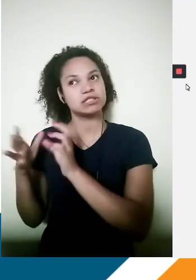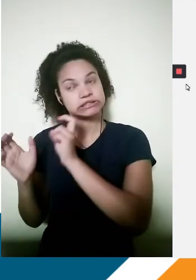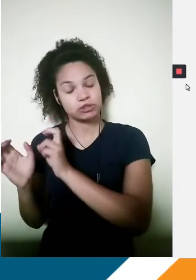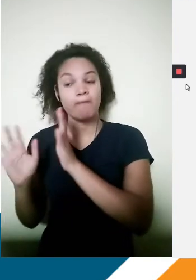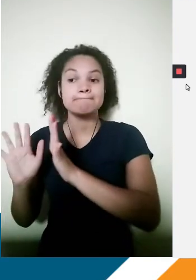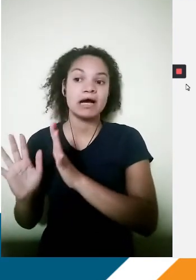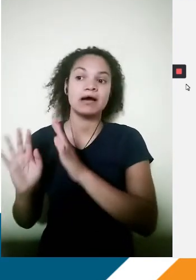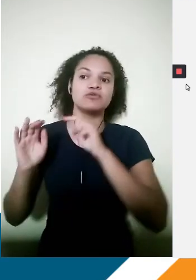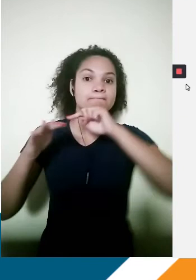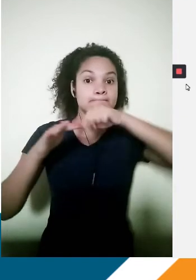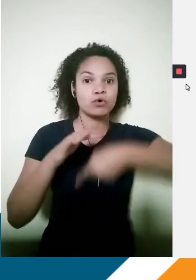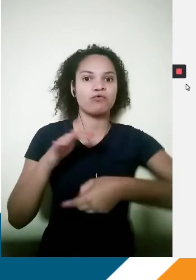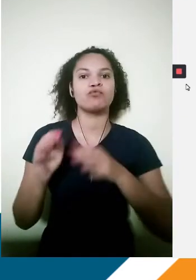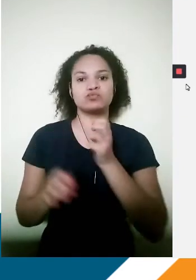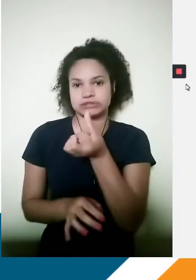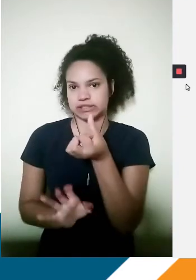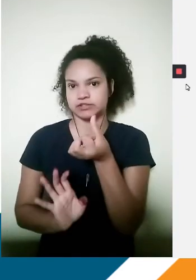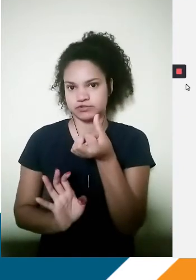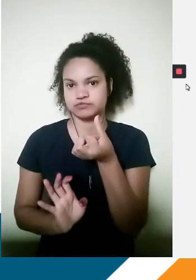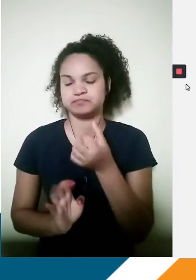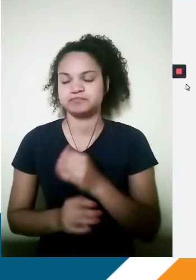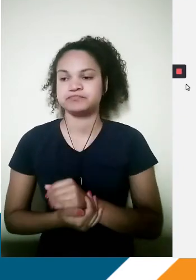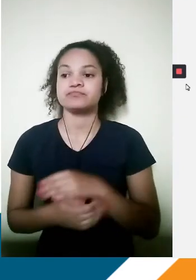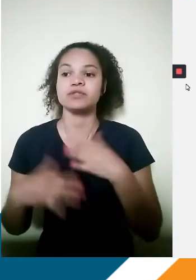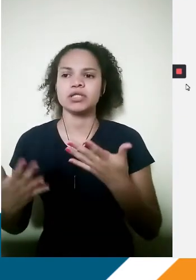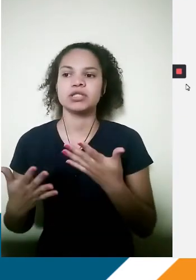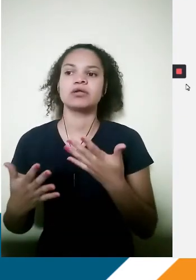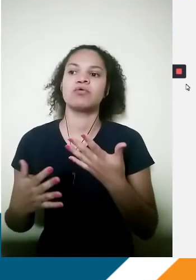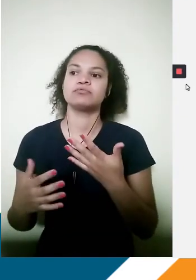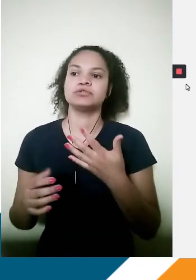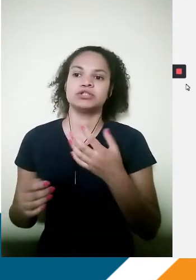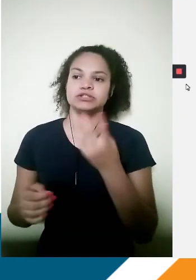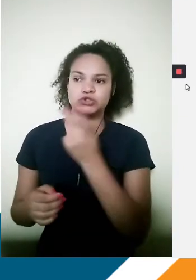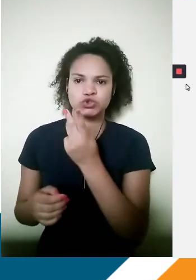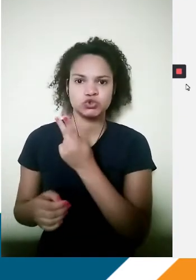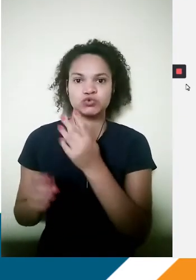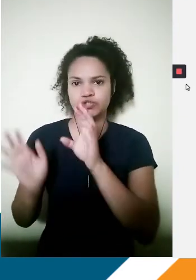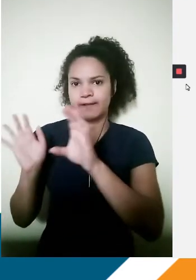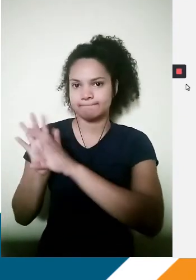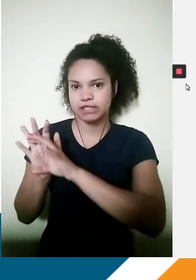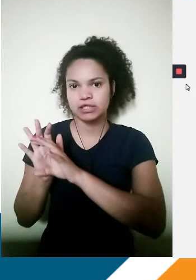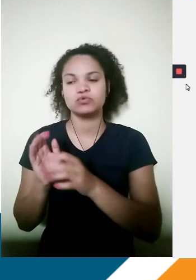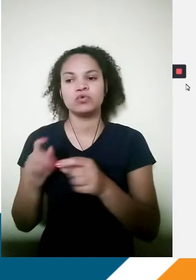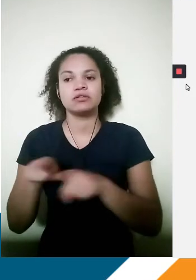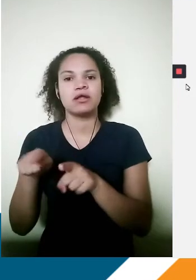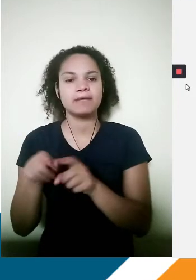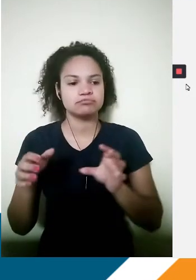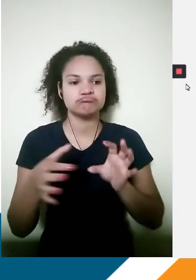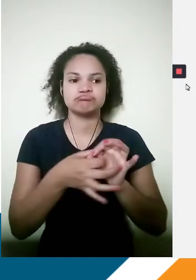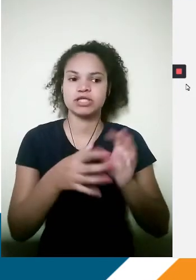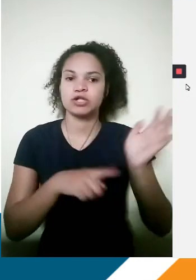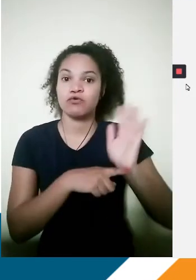5, mas se aprofundam no capítulo 6. Então, essa integração dos dois capítulos com os dois vídeos,